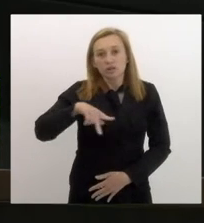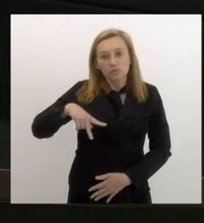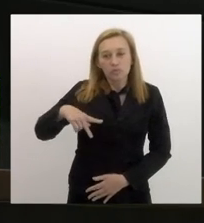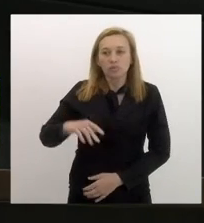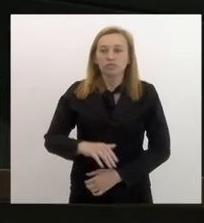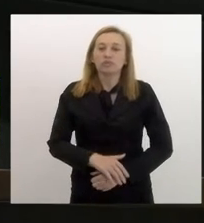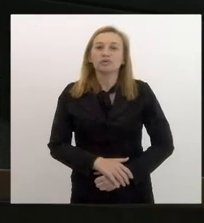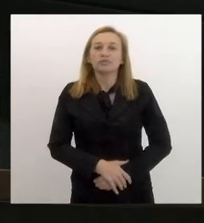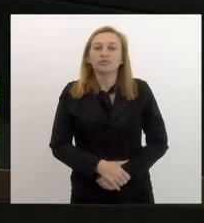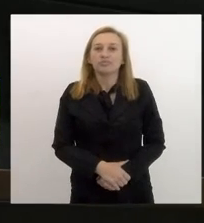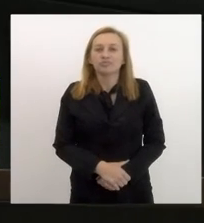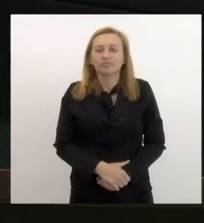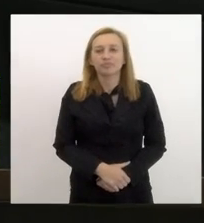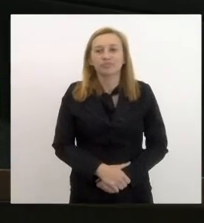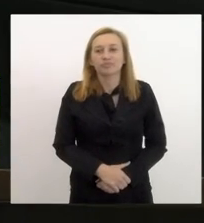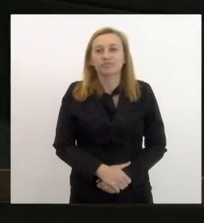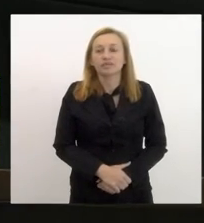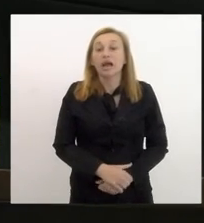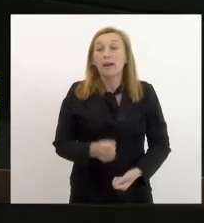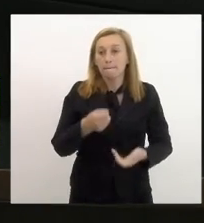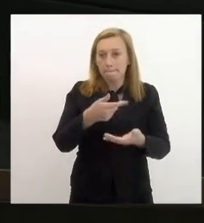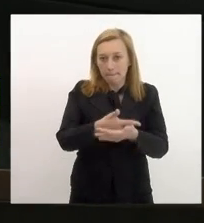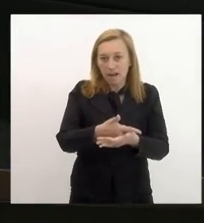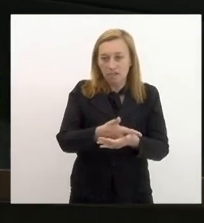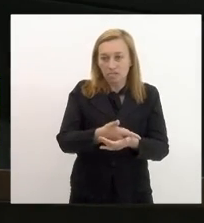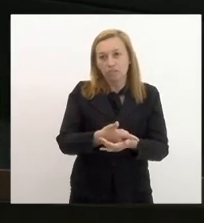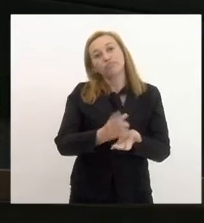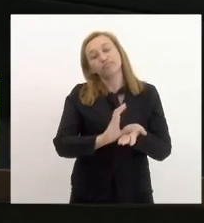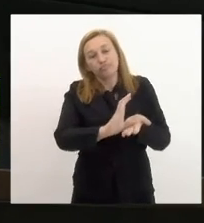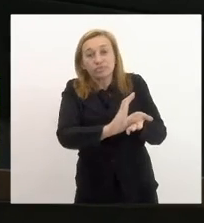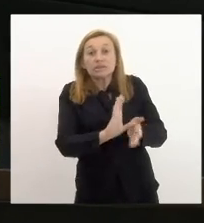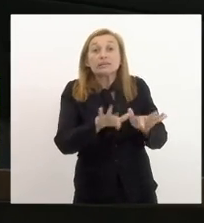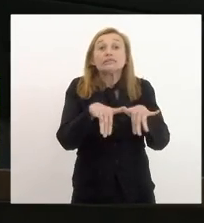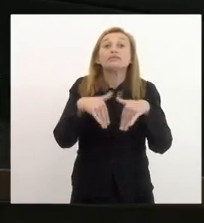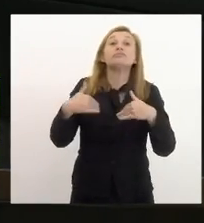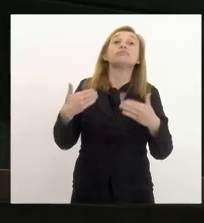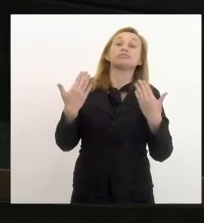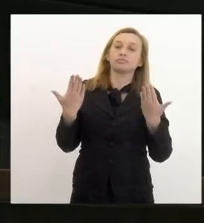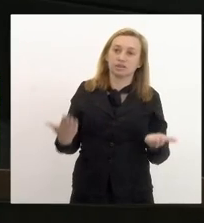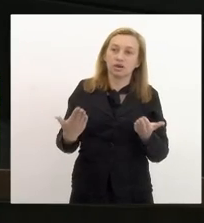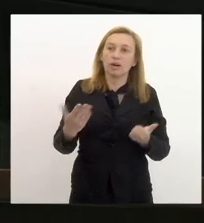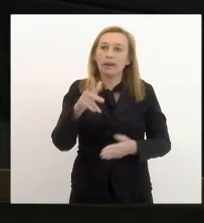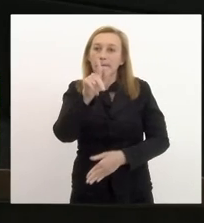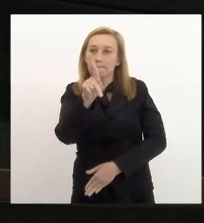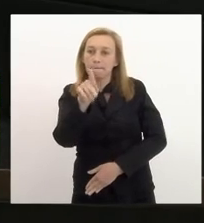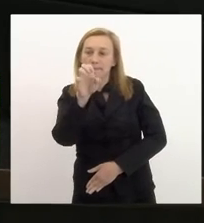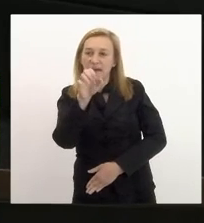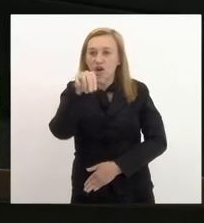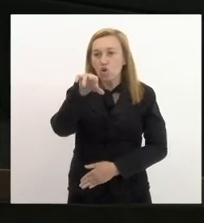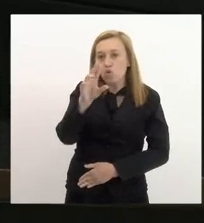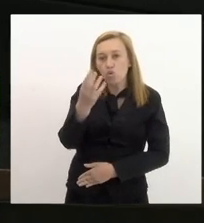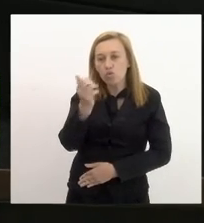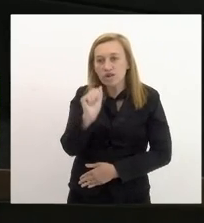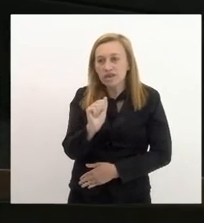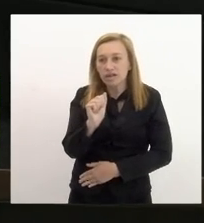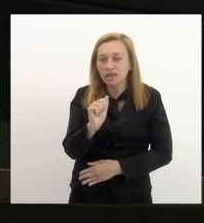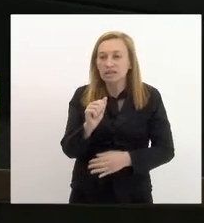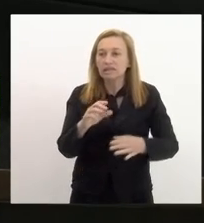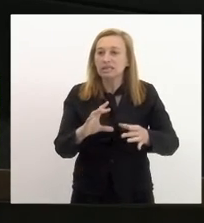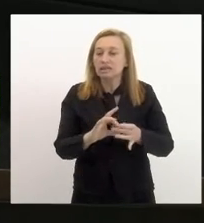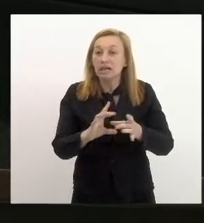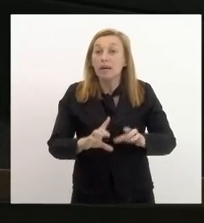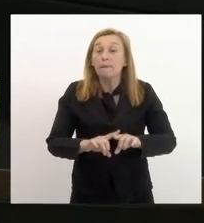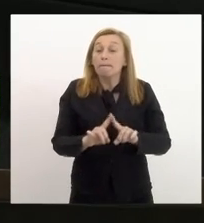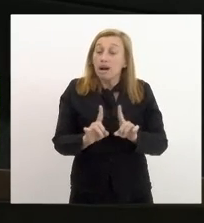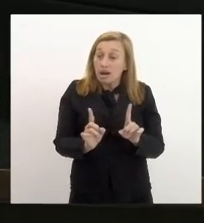ainda é pagam isso em Recursos né então A pecúnia em função de licença